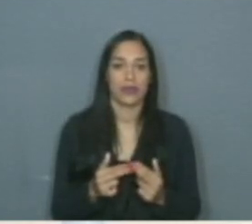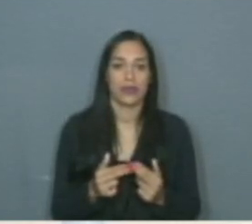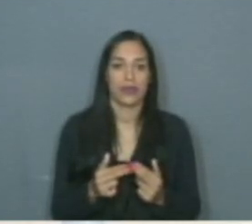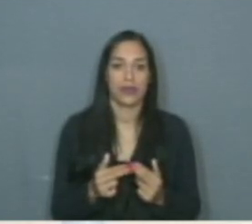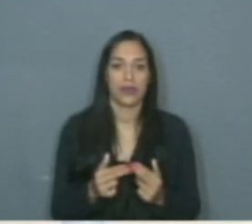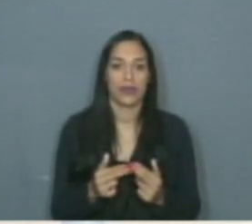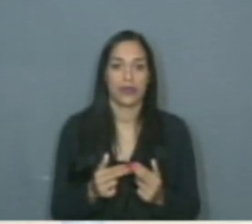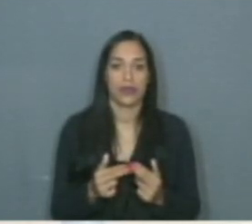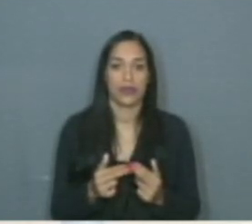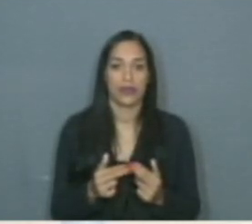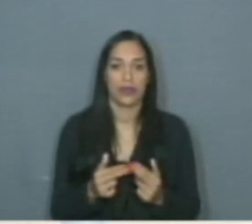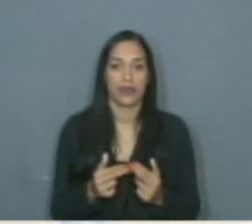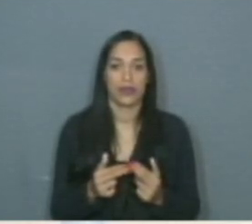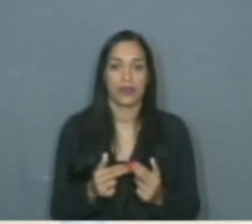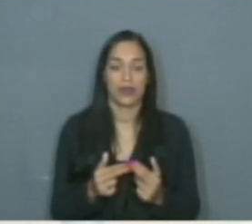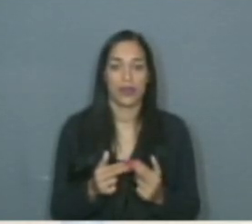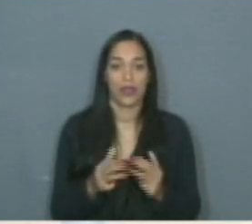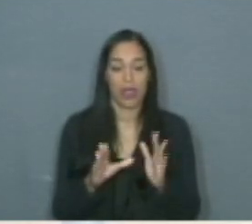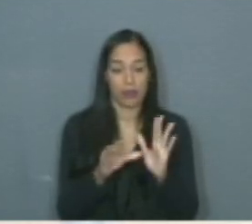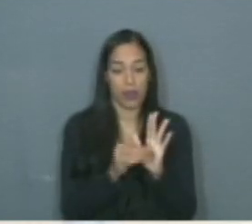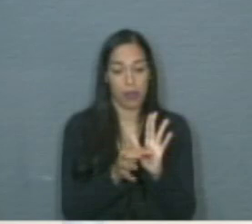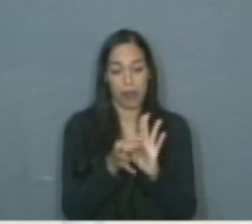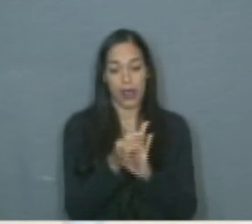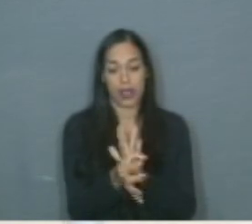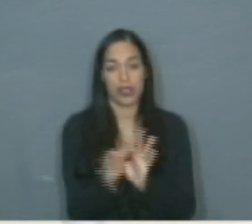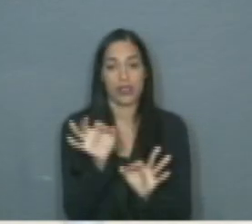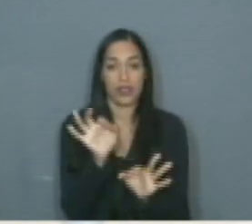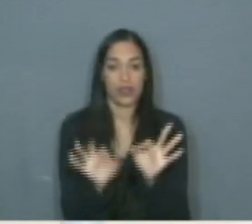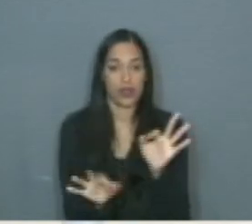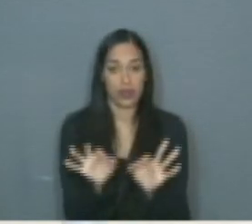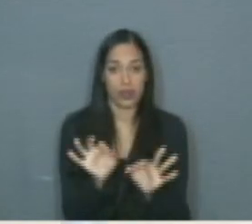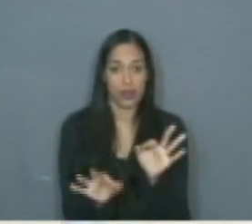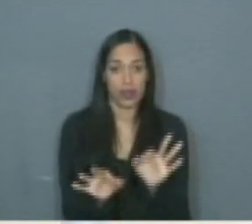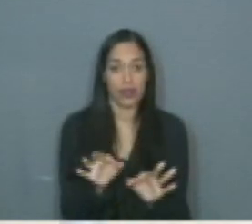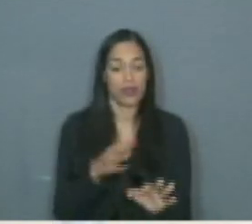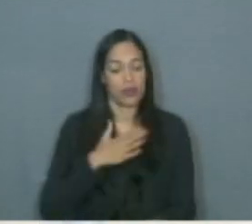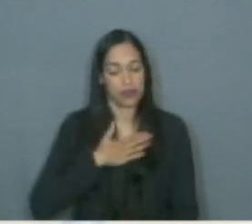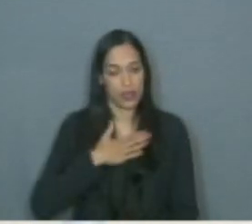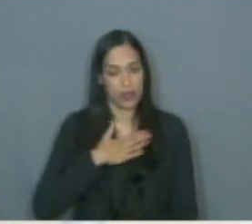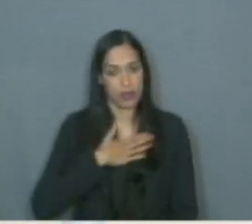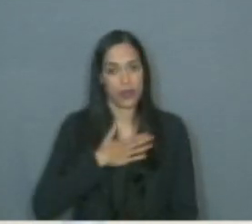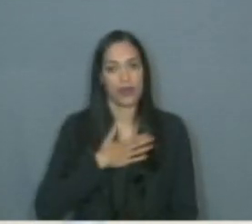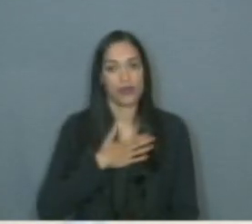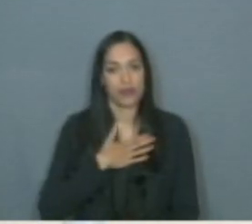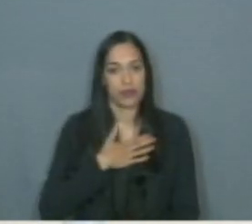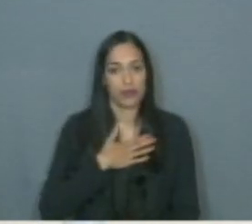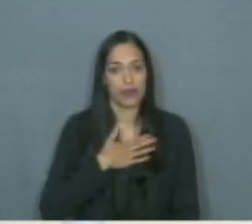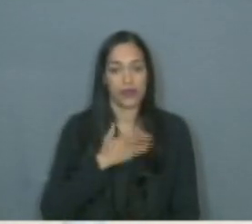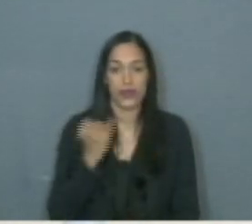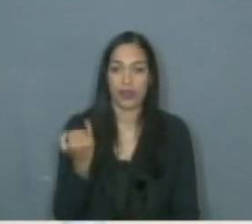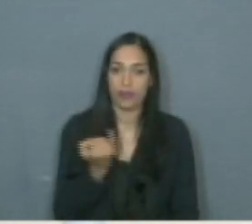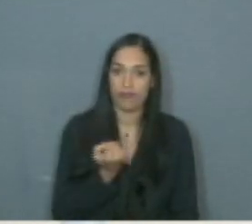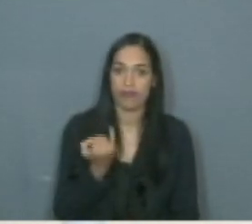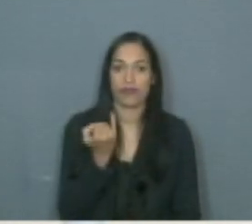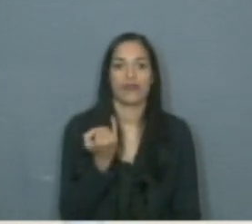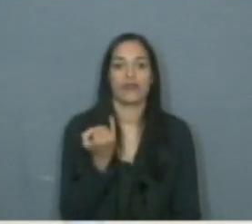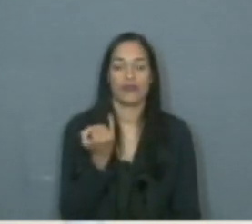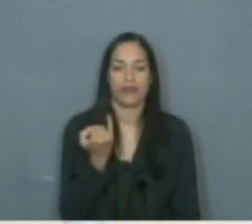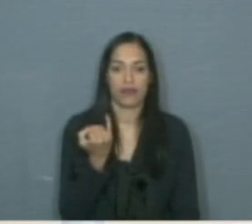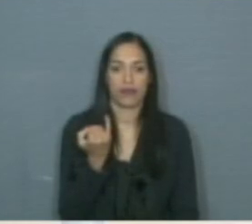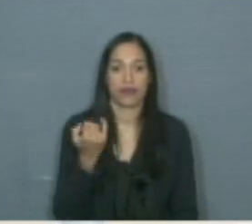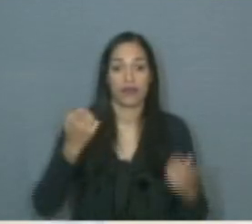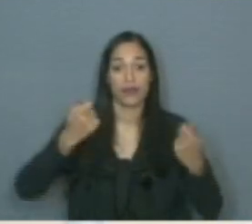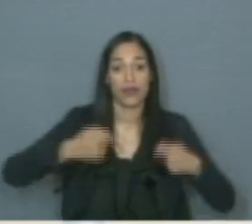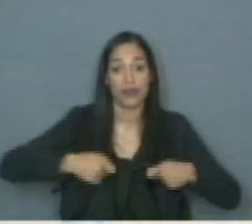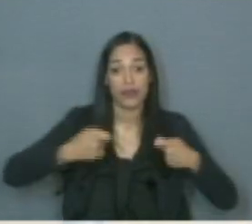no lugar de, nesse momento, falar do meu parecer jurídico, que, para mim, seria mais profícuo, eu